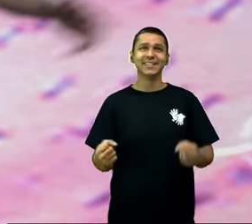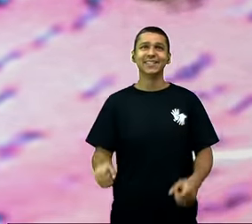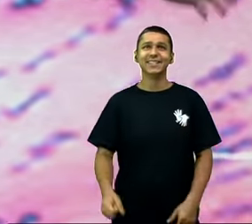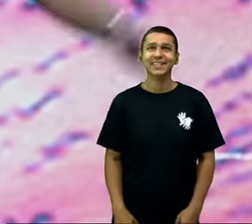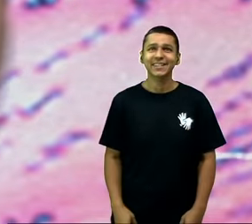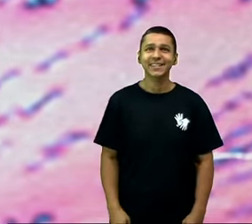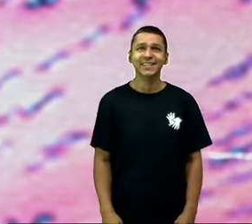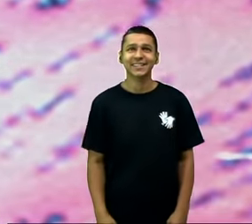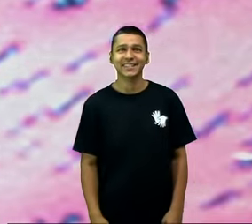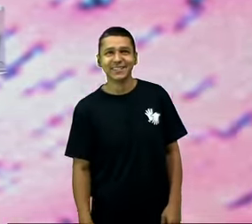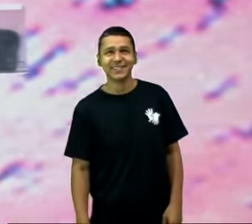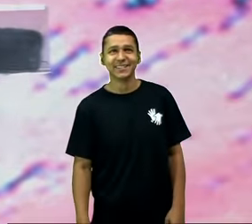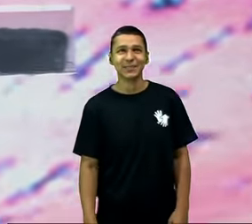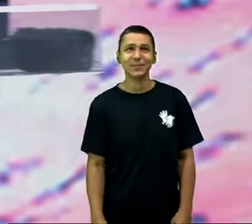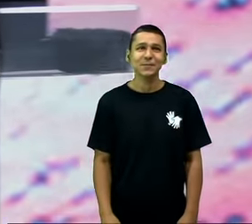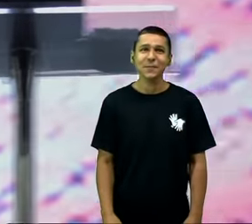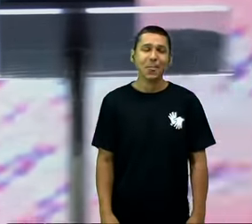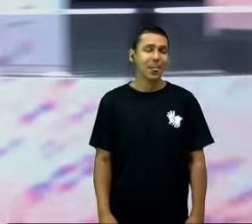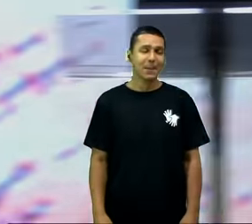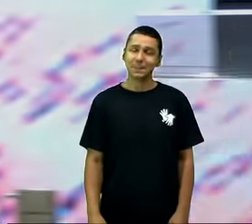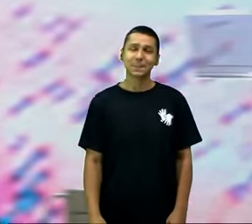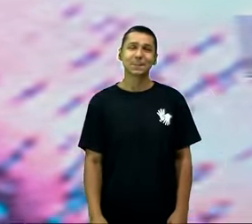Esqueceram um zumbi no meu carro.